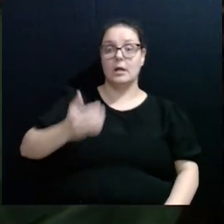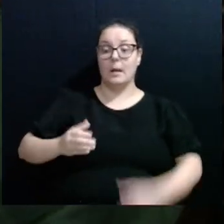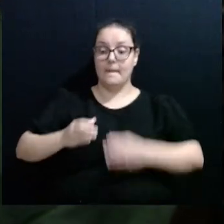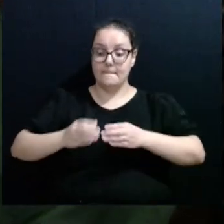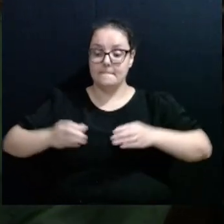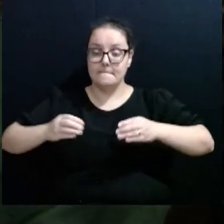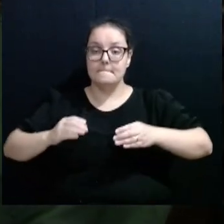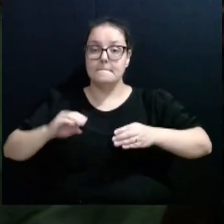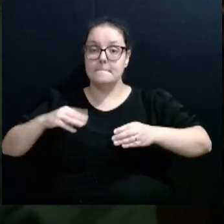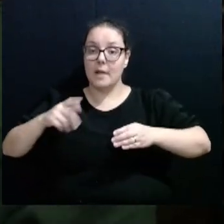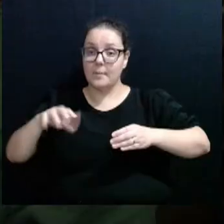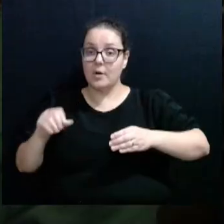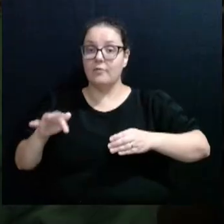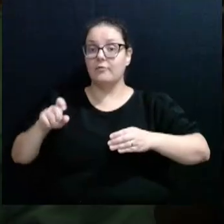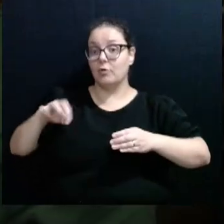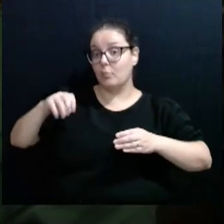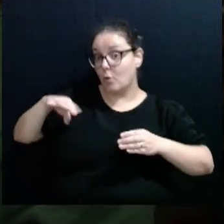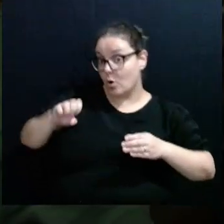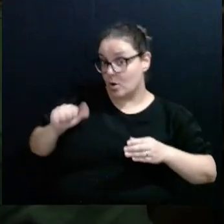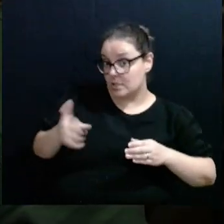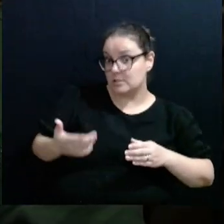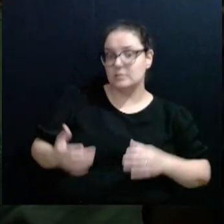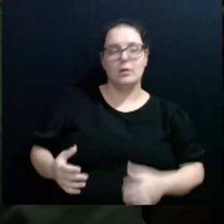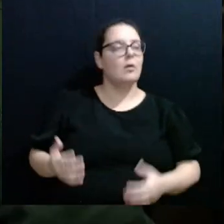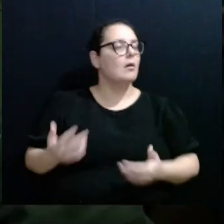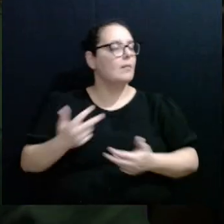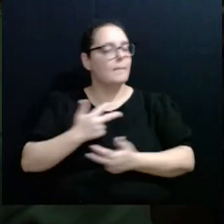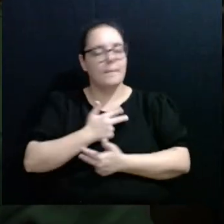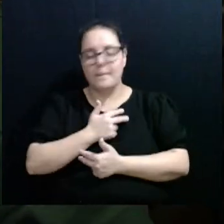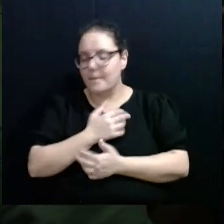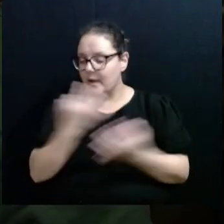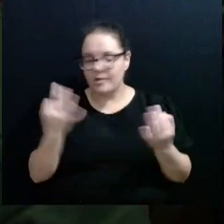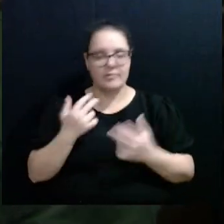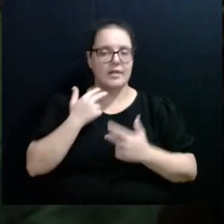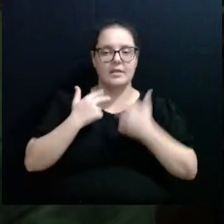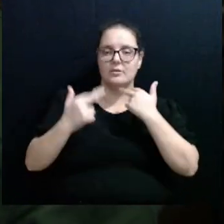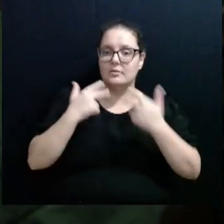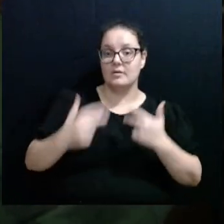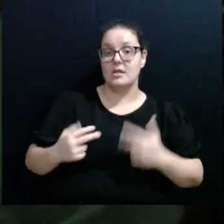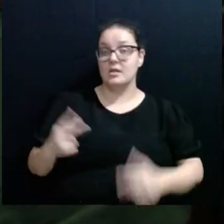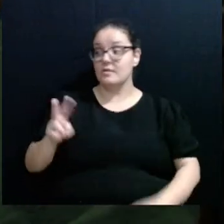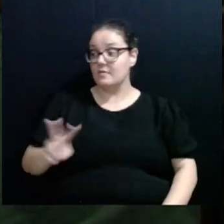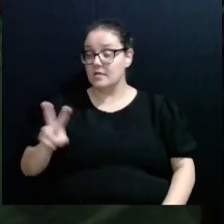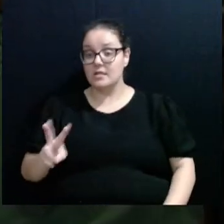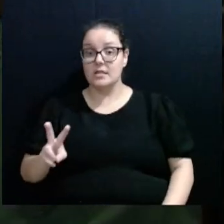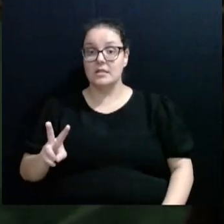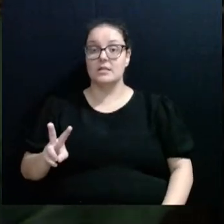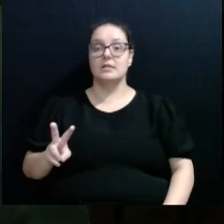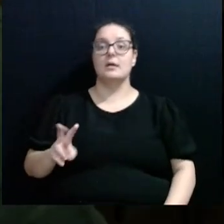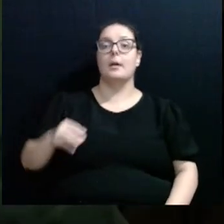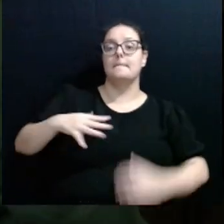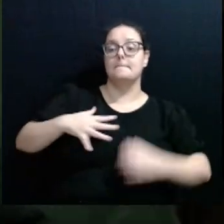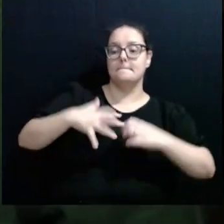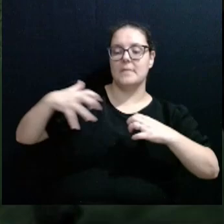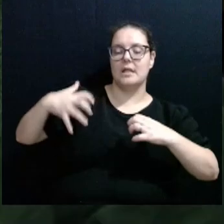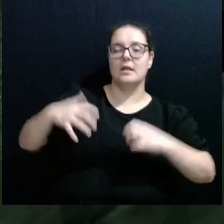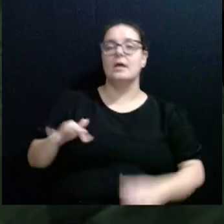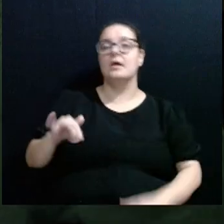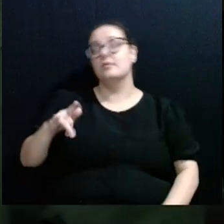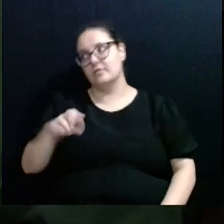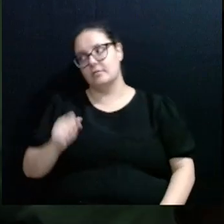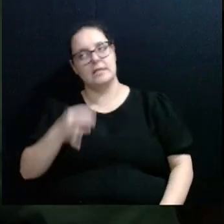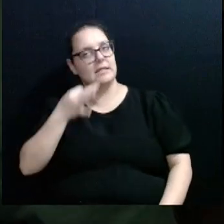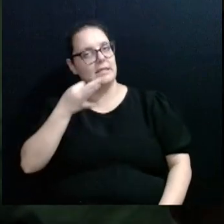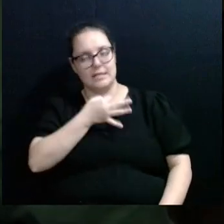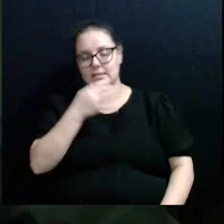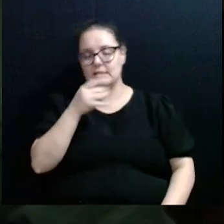frutas ricas em nutrientes, com vitaminas, minerais, fibras e também uma quantidade excelente de água. É importante a